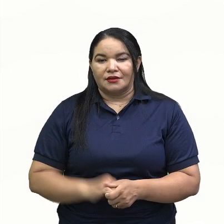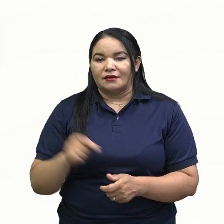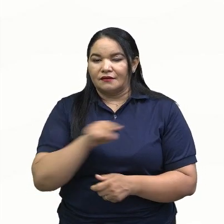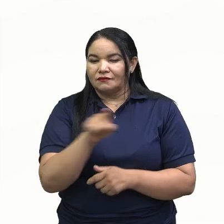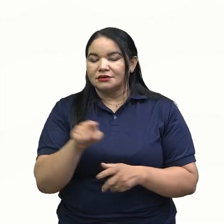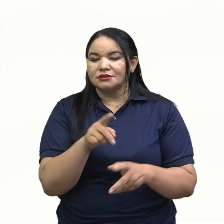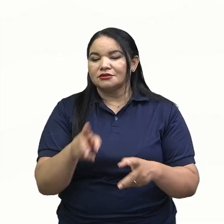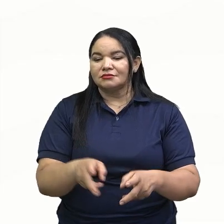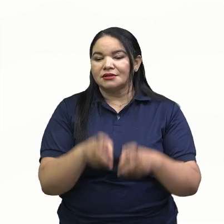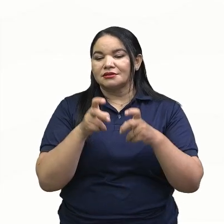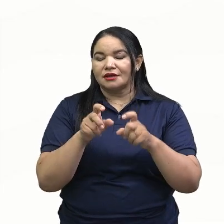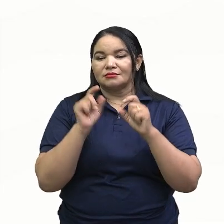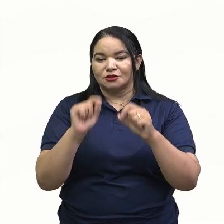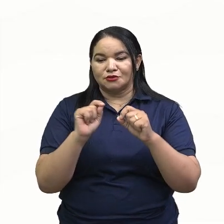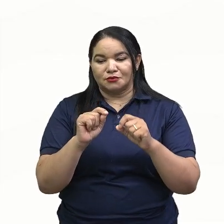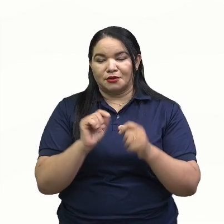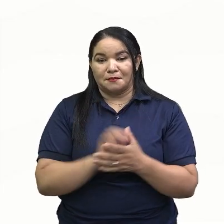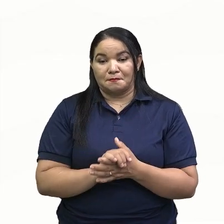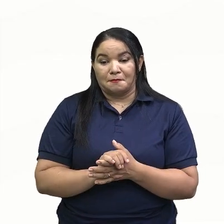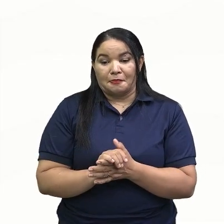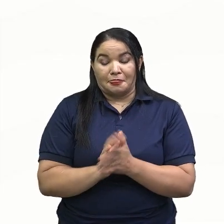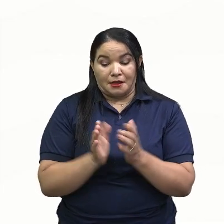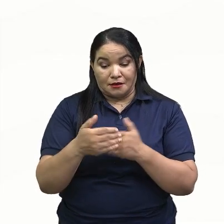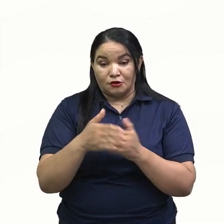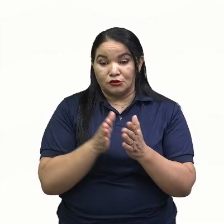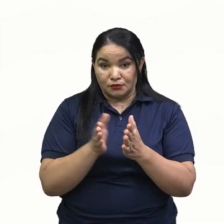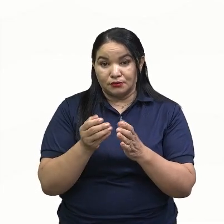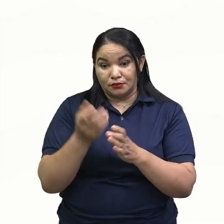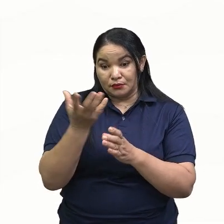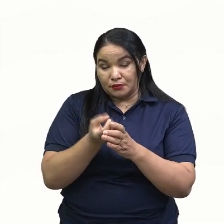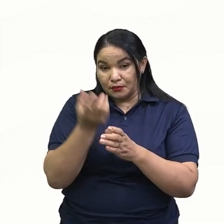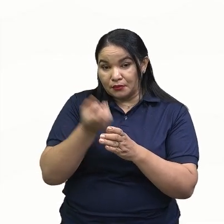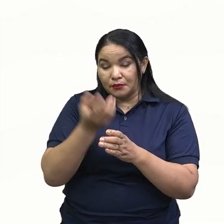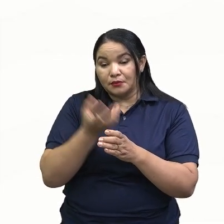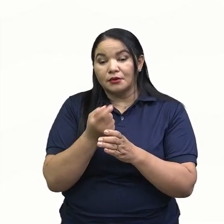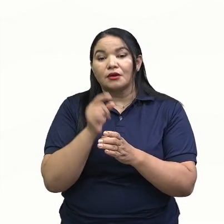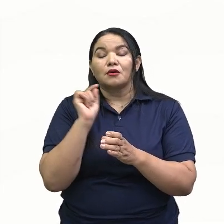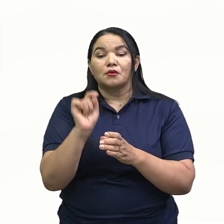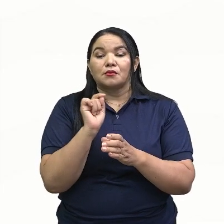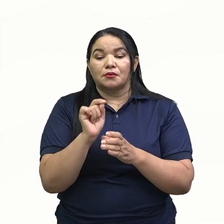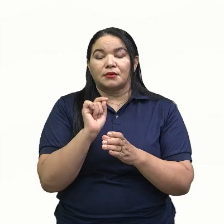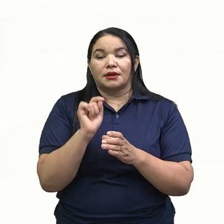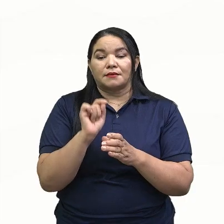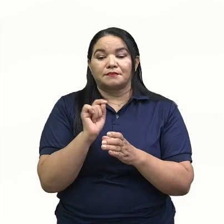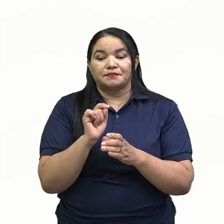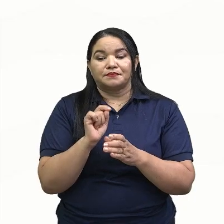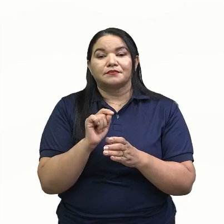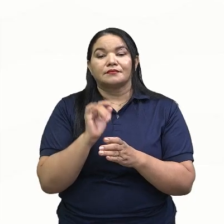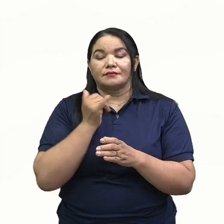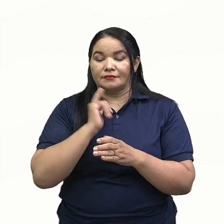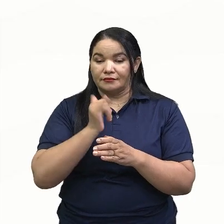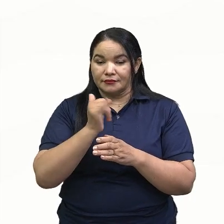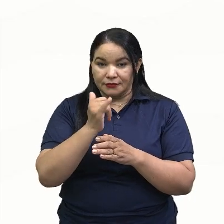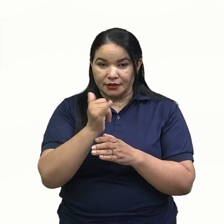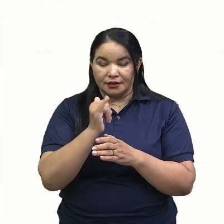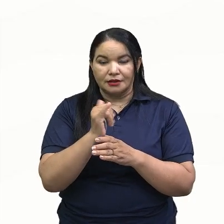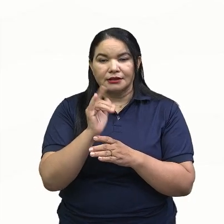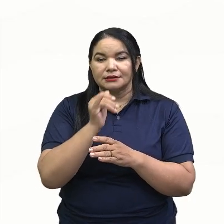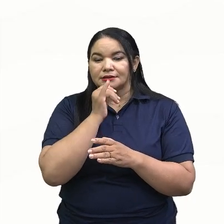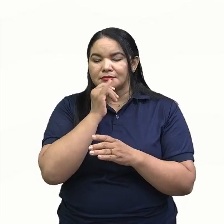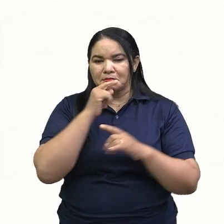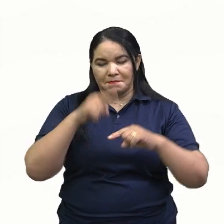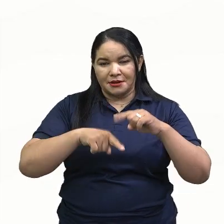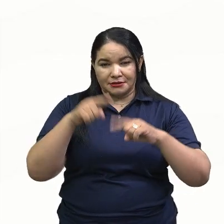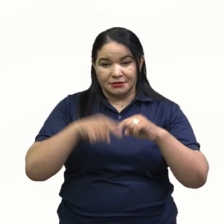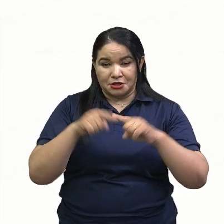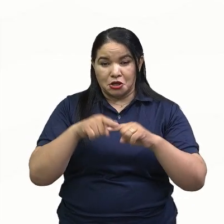percebe que os receptores nada mais do que são o quê? os eletrodomésticos, porque se eu